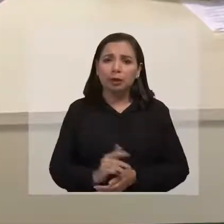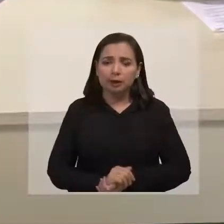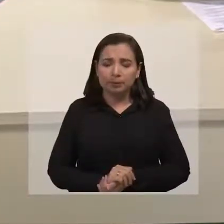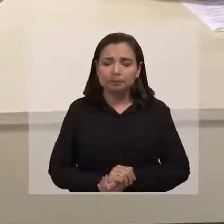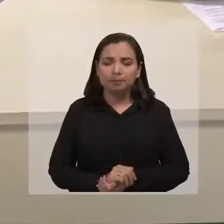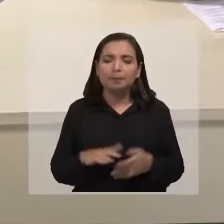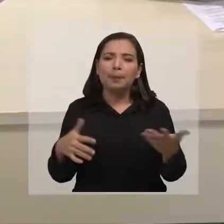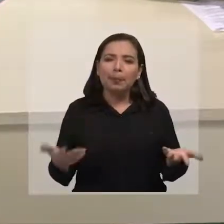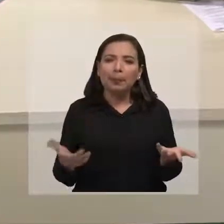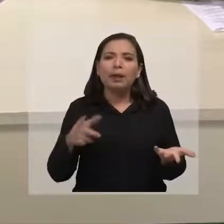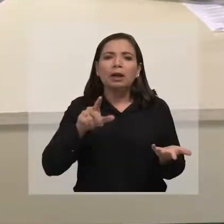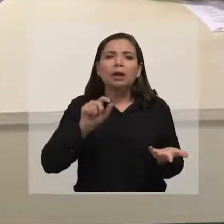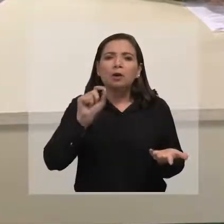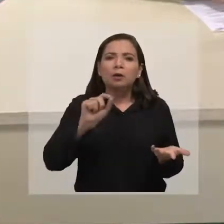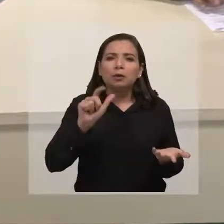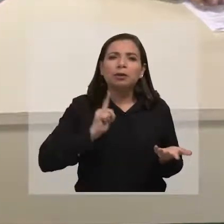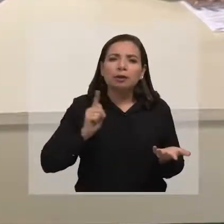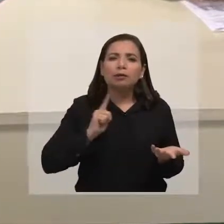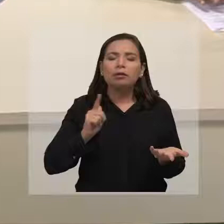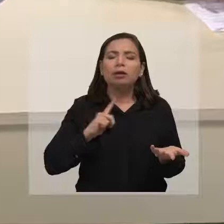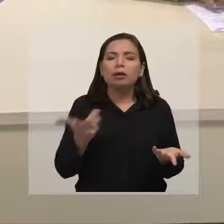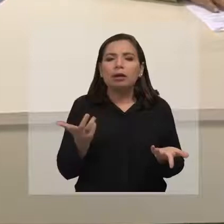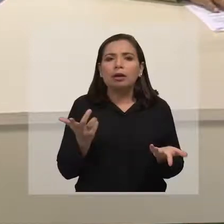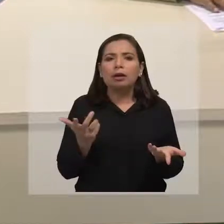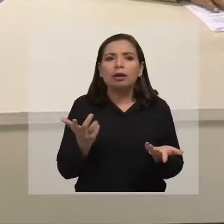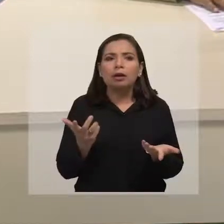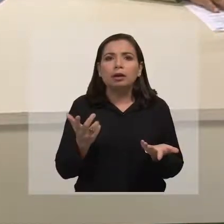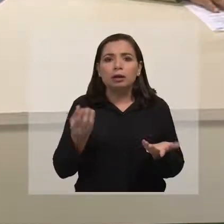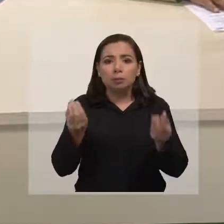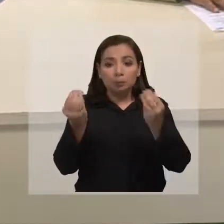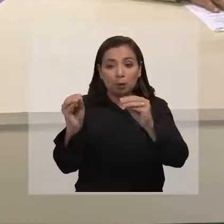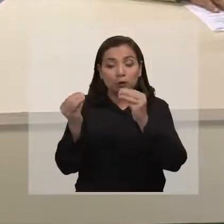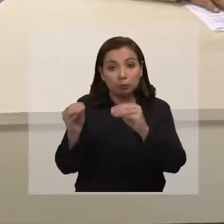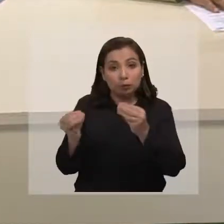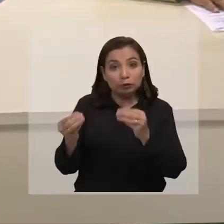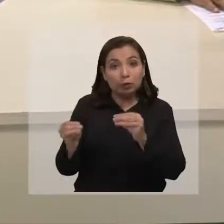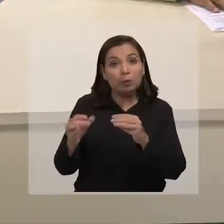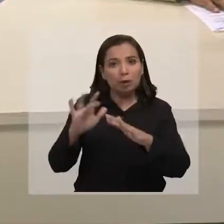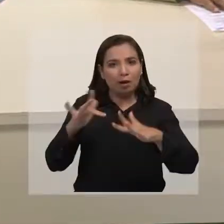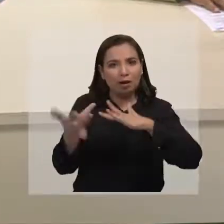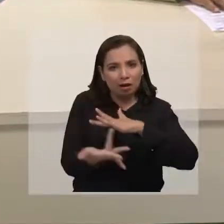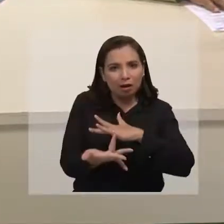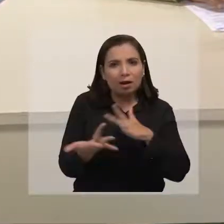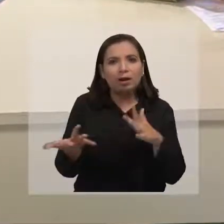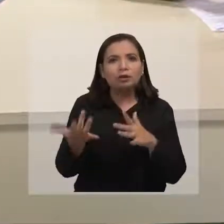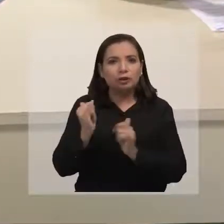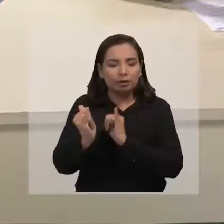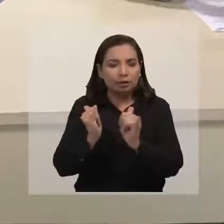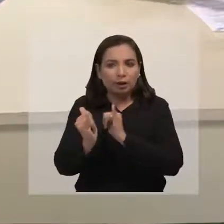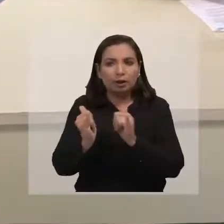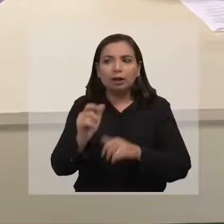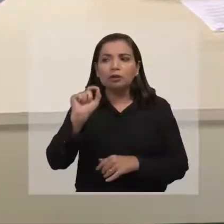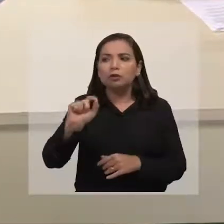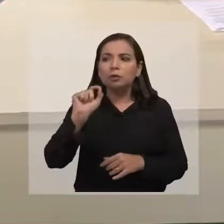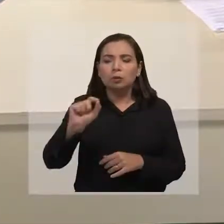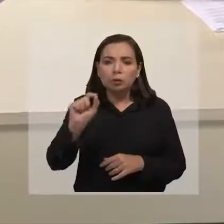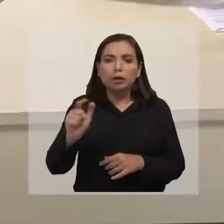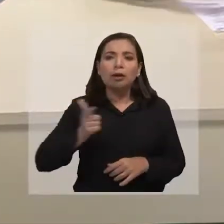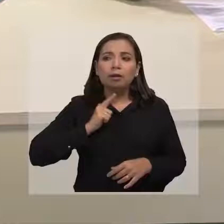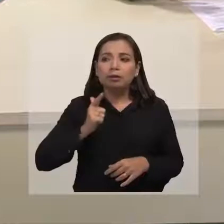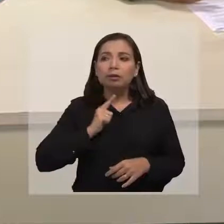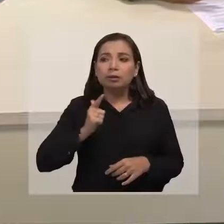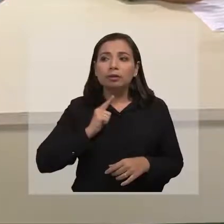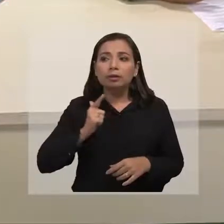de ideologia, que o presidente usa muito em frases de efeito no seu Twitter, também acirra muito, né? E o presidente acaba gastando